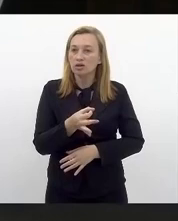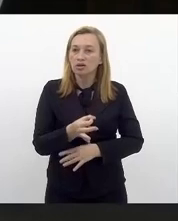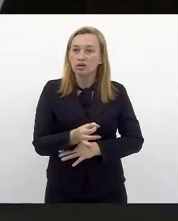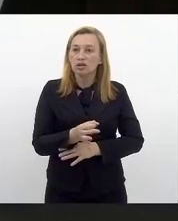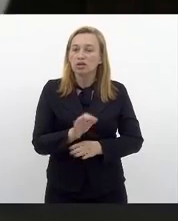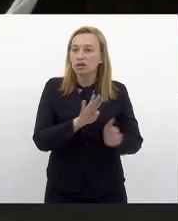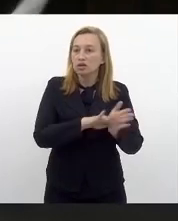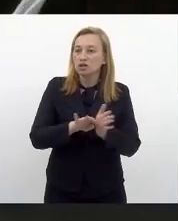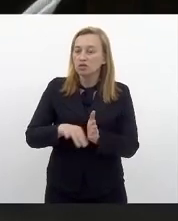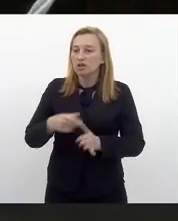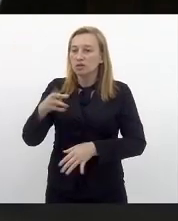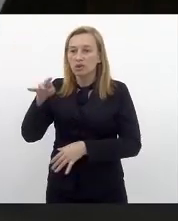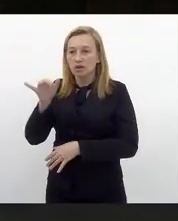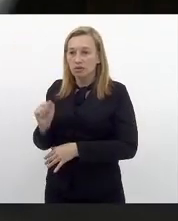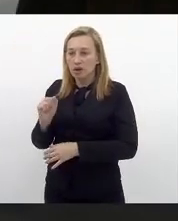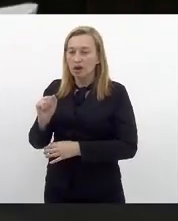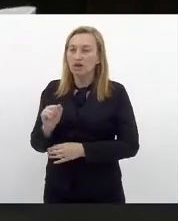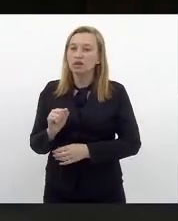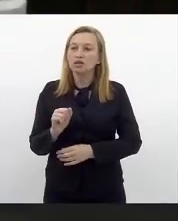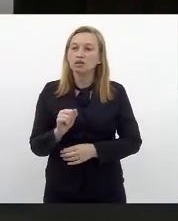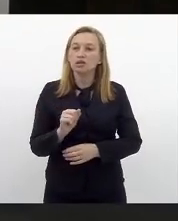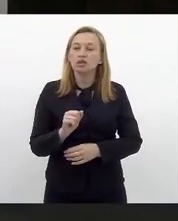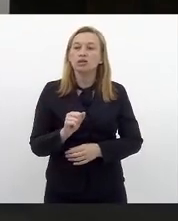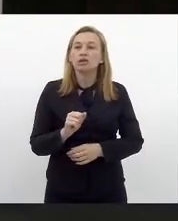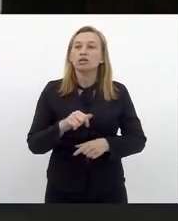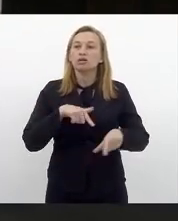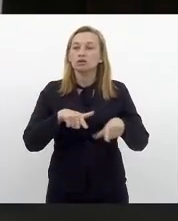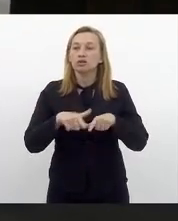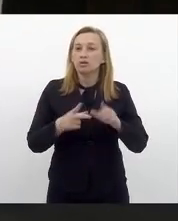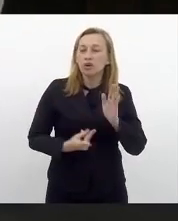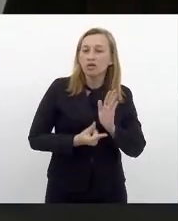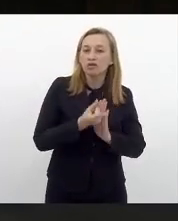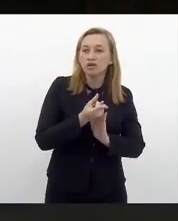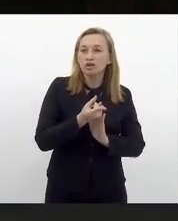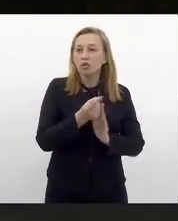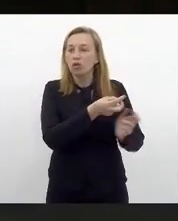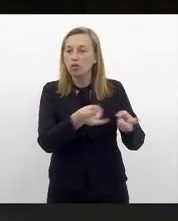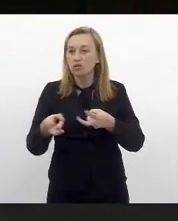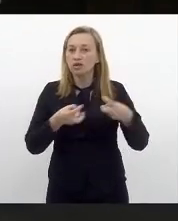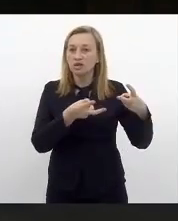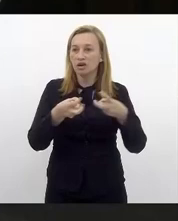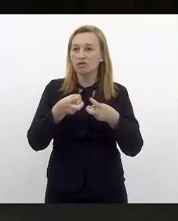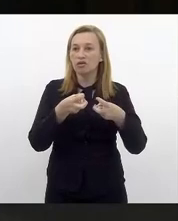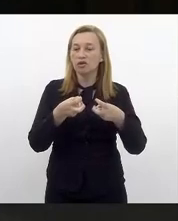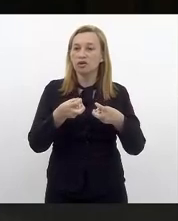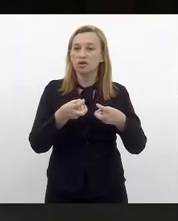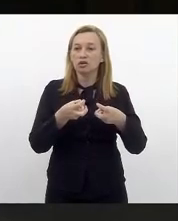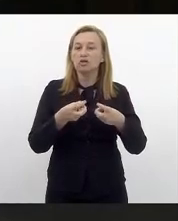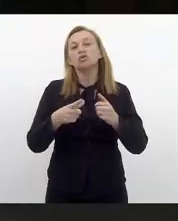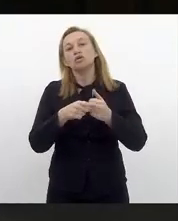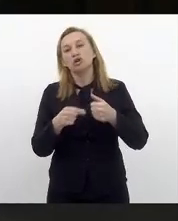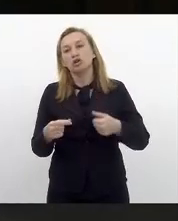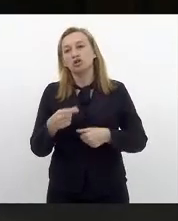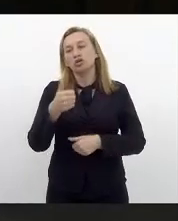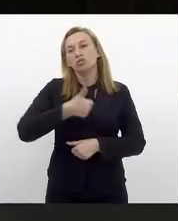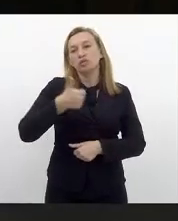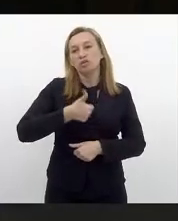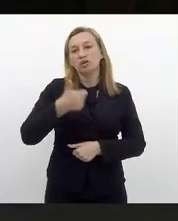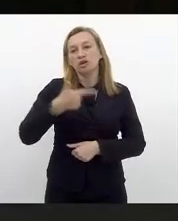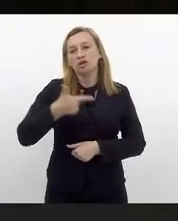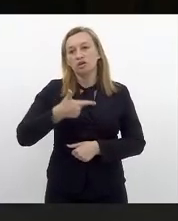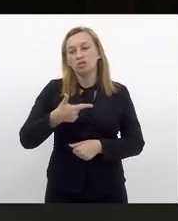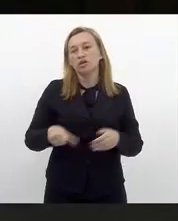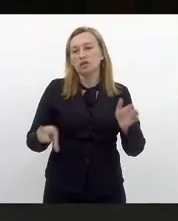consideradas as despesas primárias empenhadas no Exercício financeiro observado o disposto nos artigos 1º